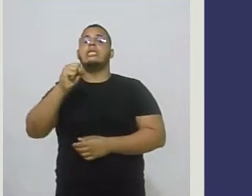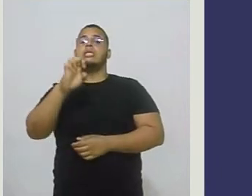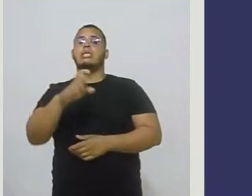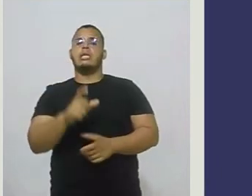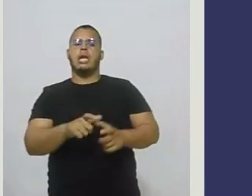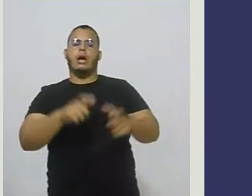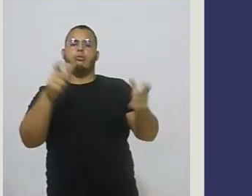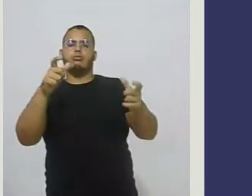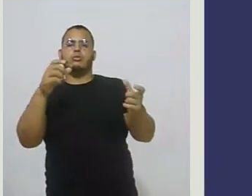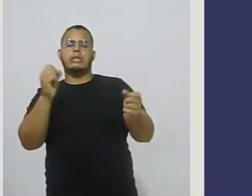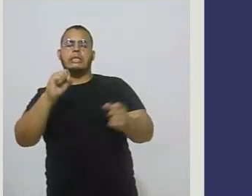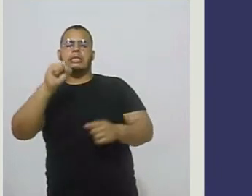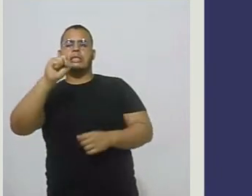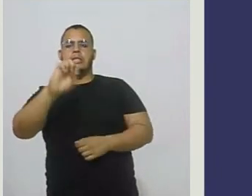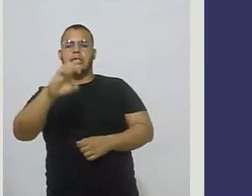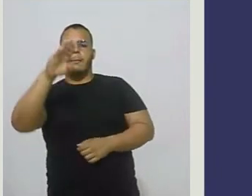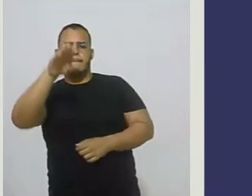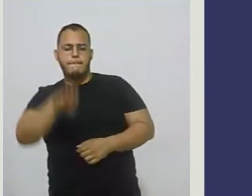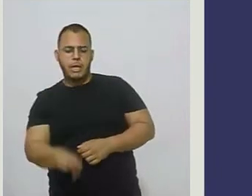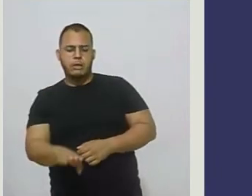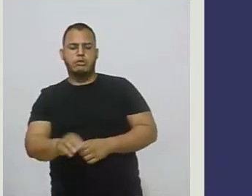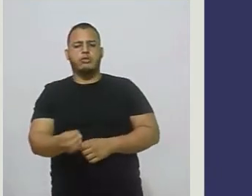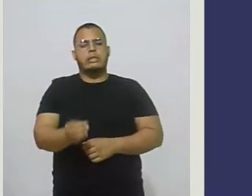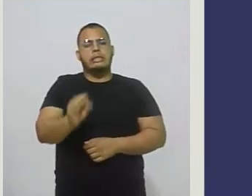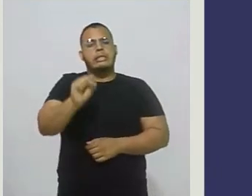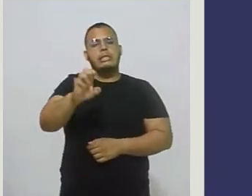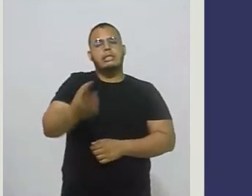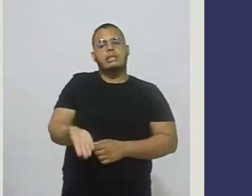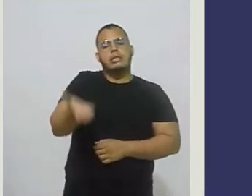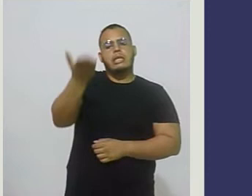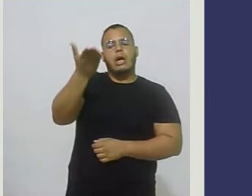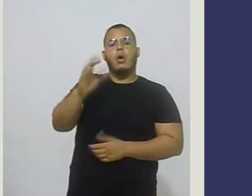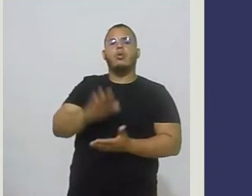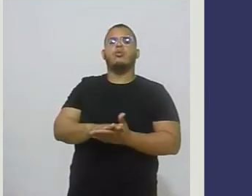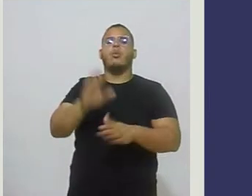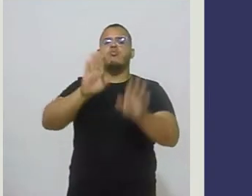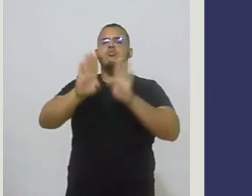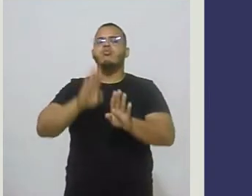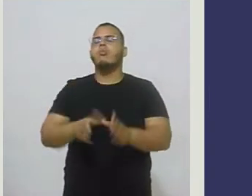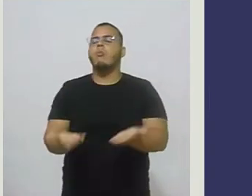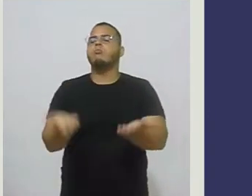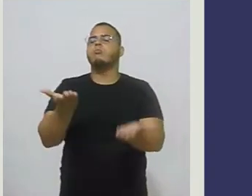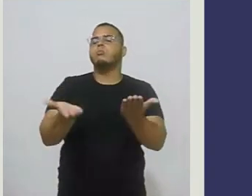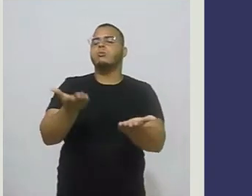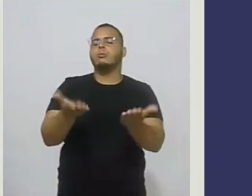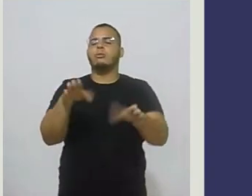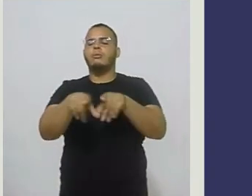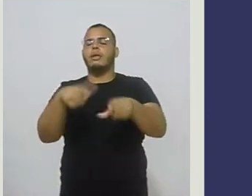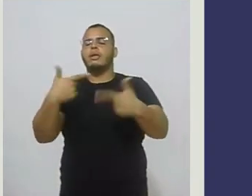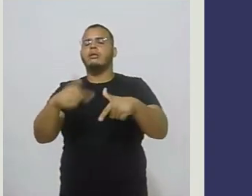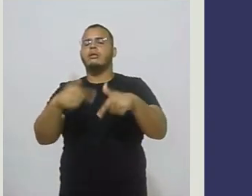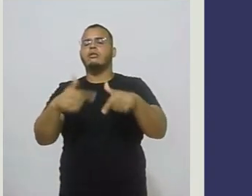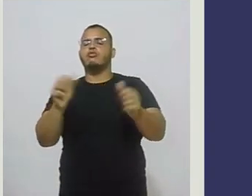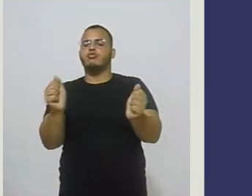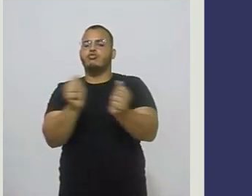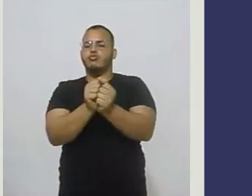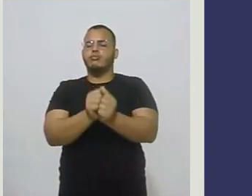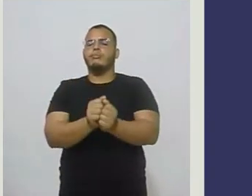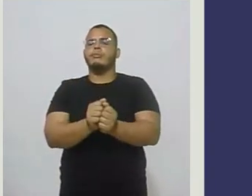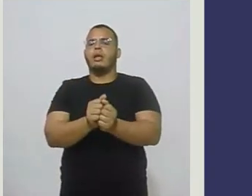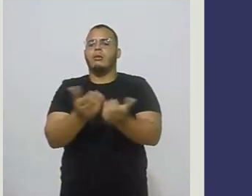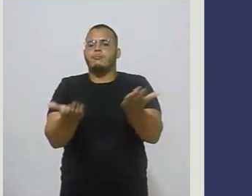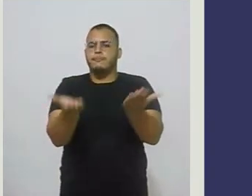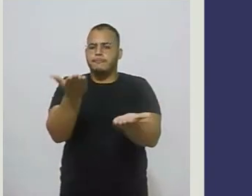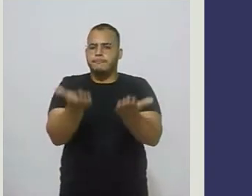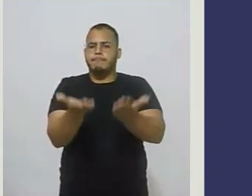CT vai entrar em ação. Se tiver muito baixo, PTH entra em ação, certo? Então eles vão estar entrando juntos aí para poder manter um